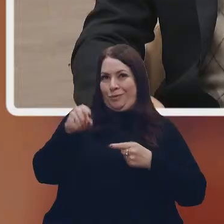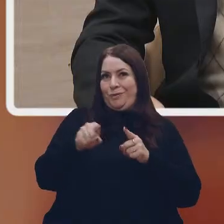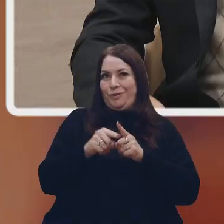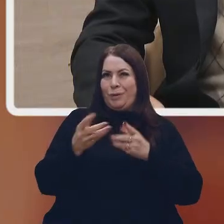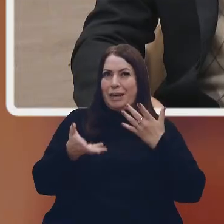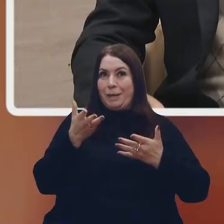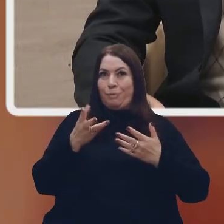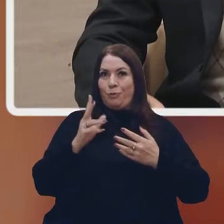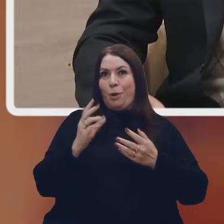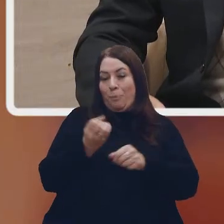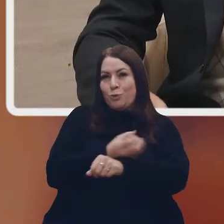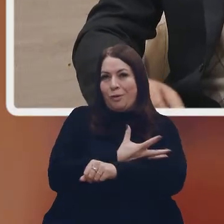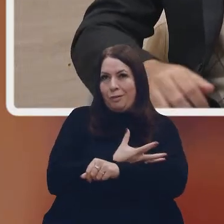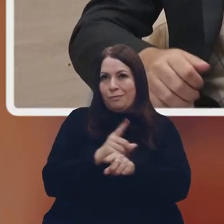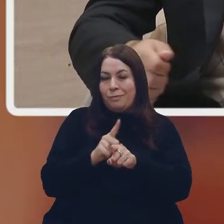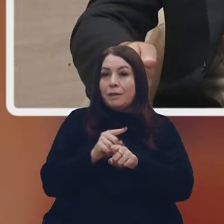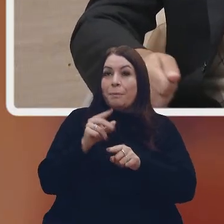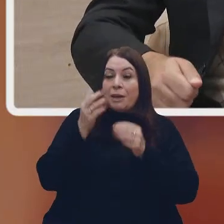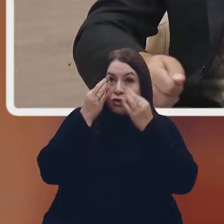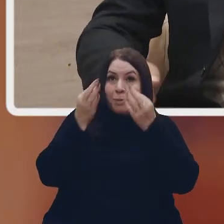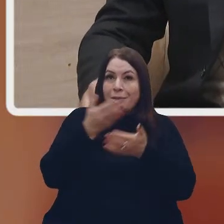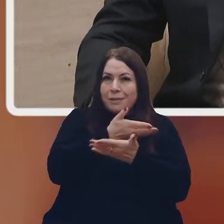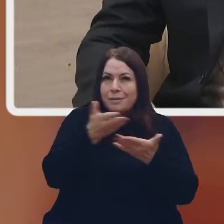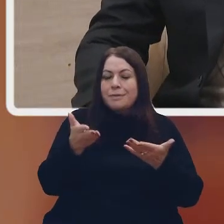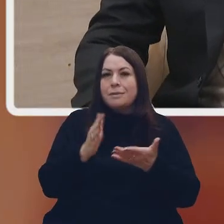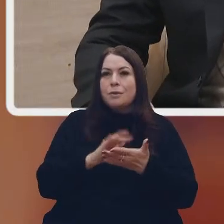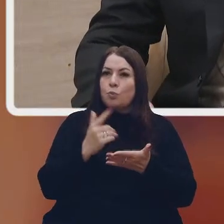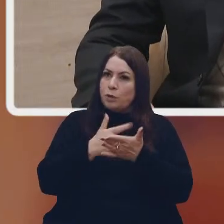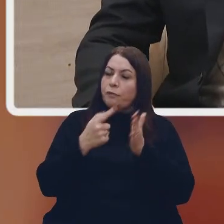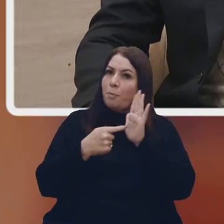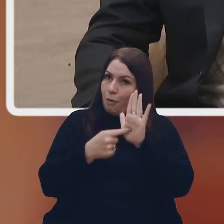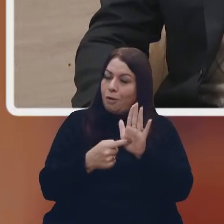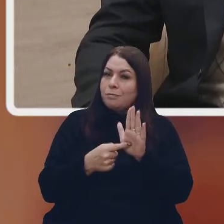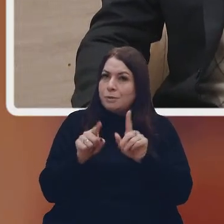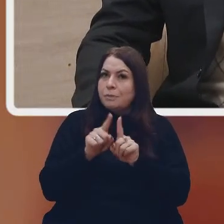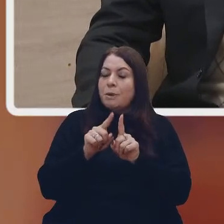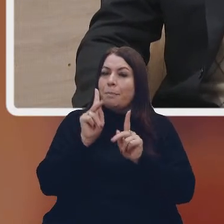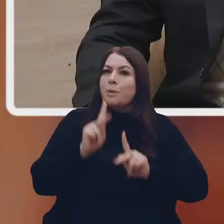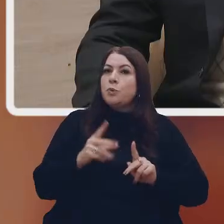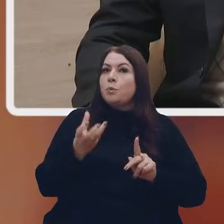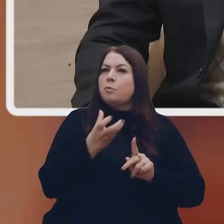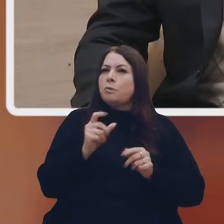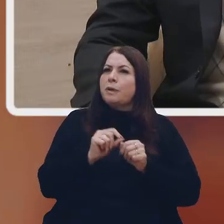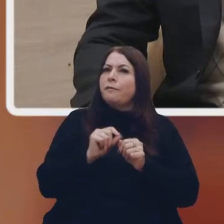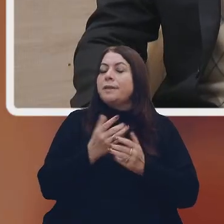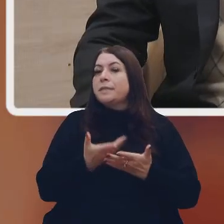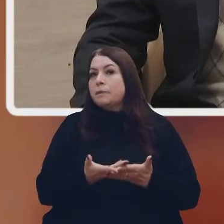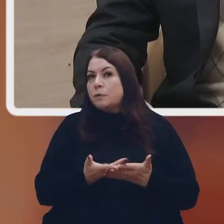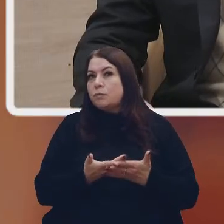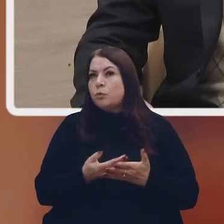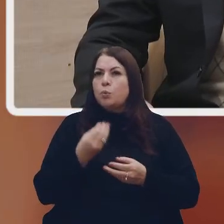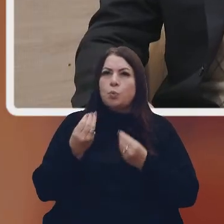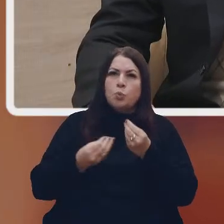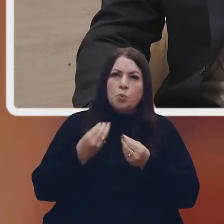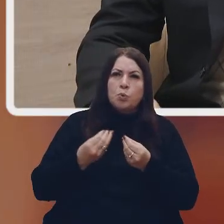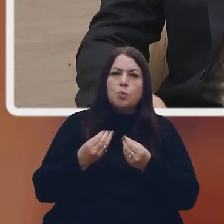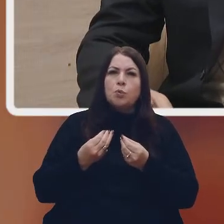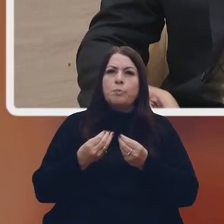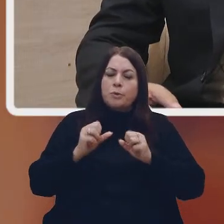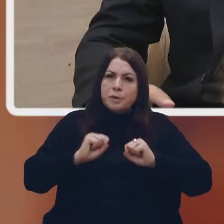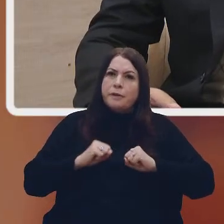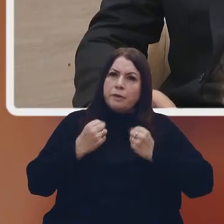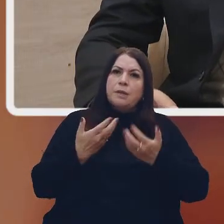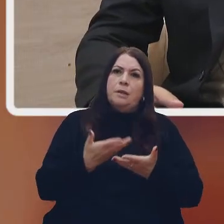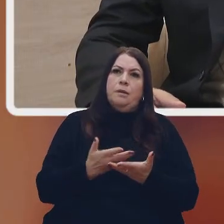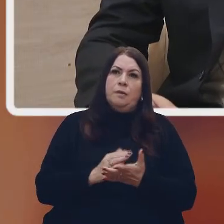isso, no sentido de chamar atenção para a pessoa ver o que ela anda fazendo, como ela também se